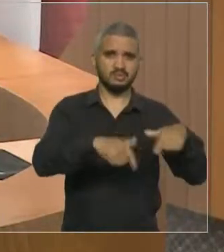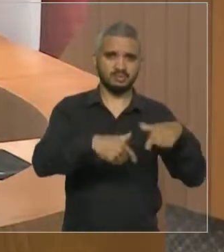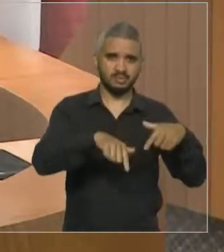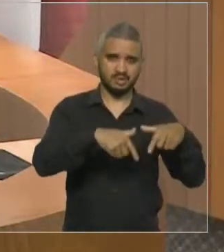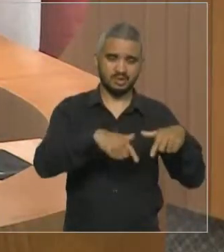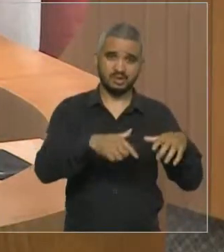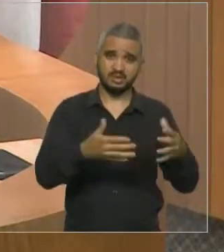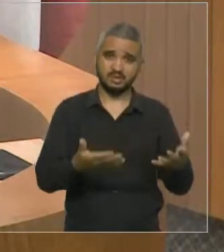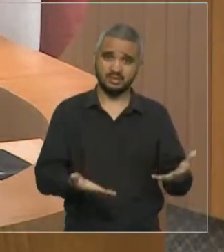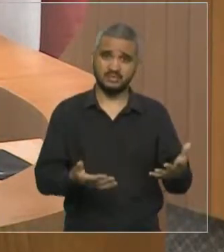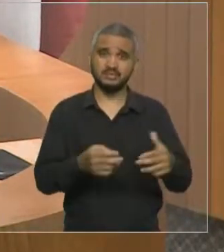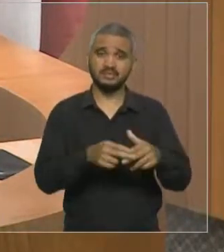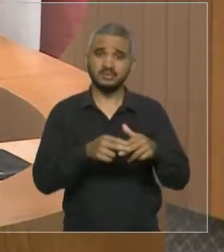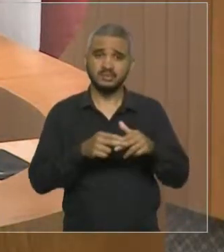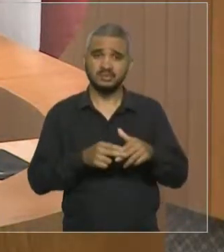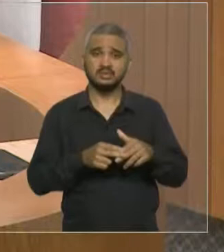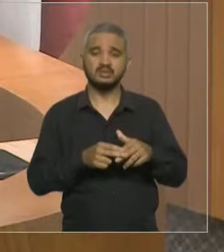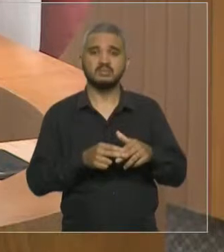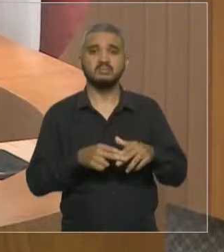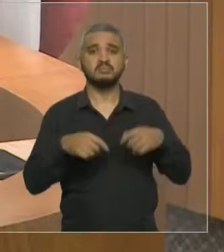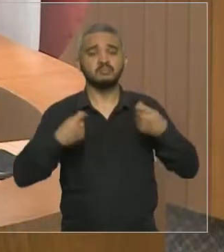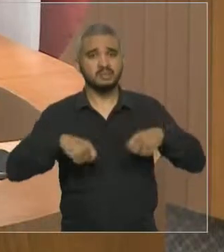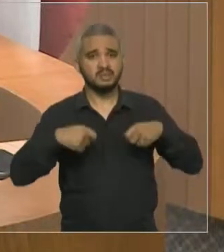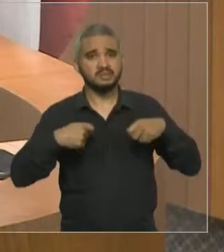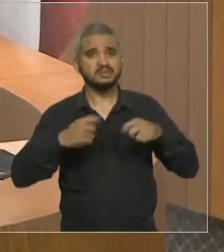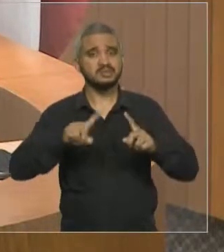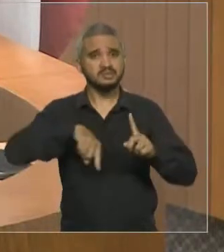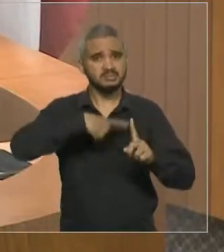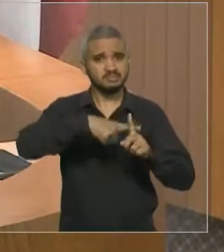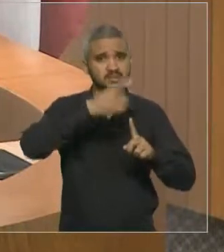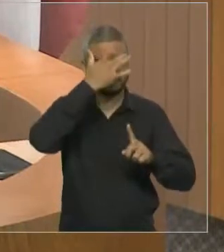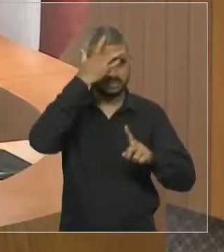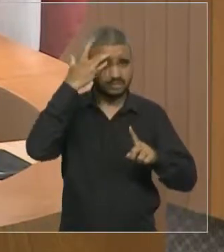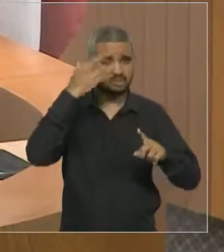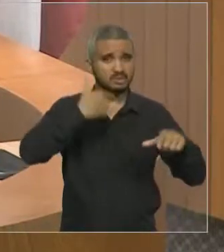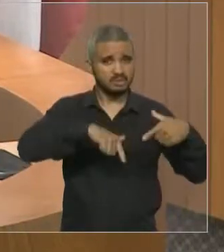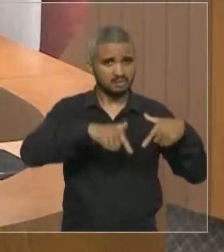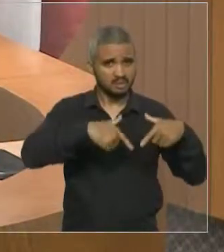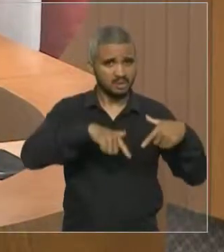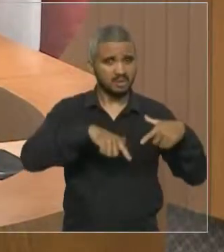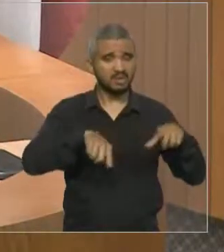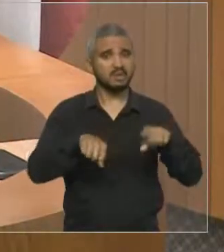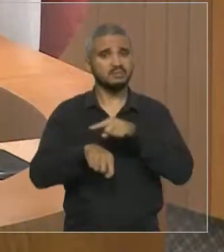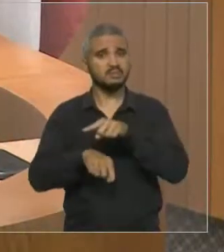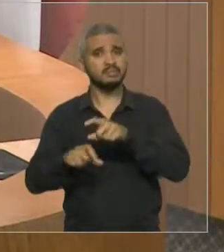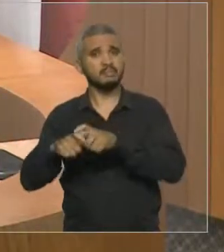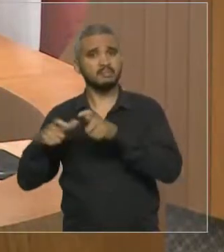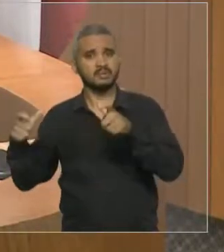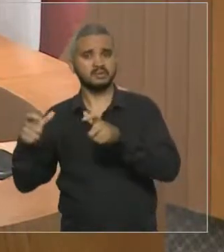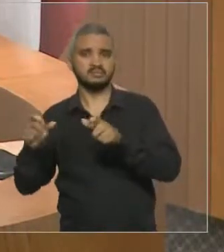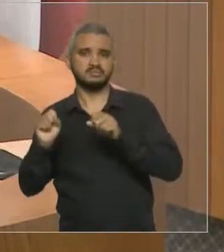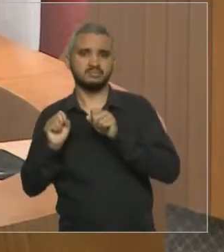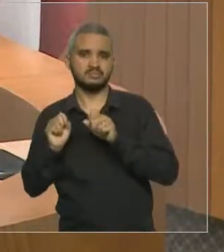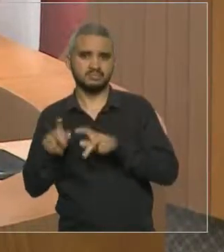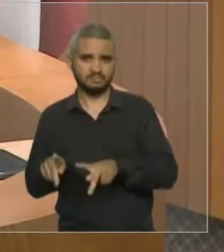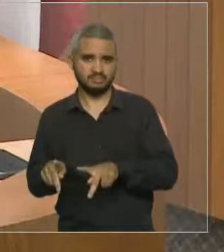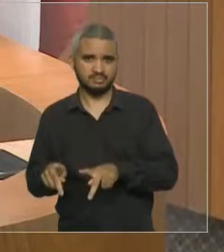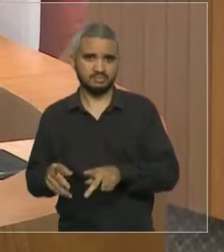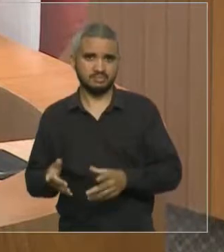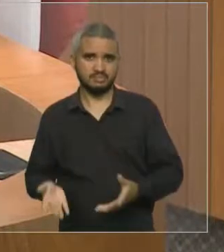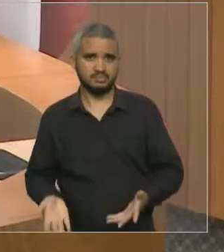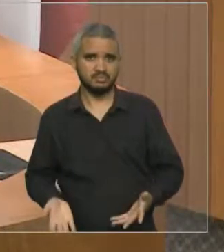mais gente trabalhando para sustentar mais gente ainda que está aposentada a contribuição